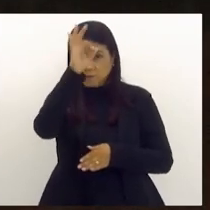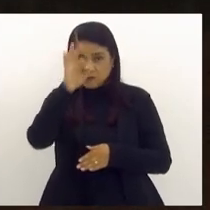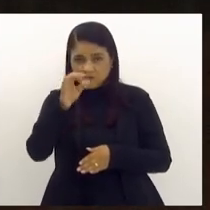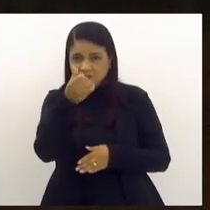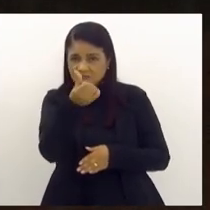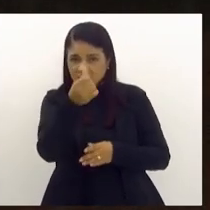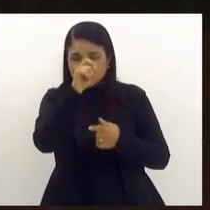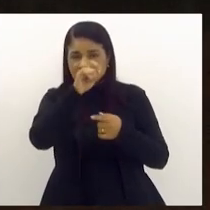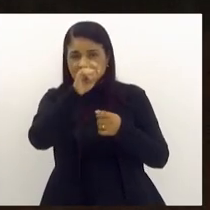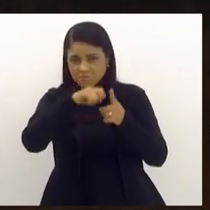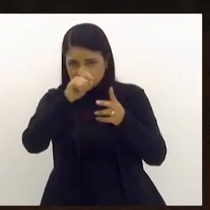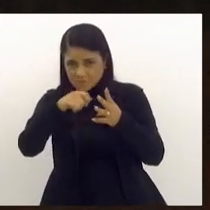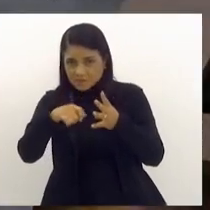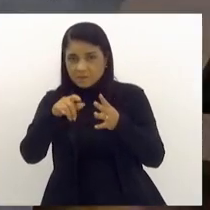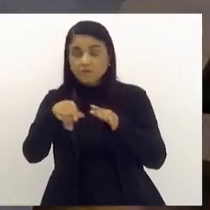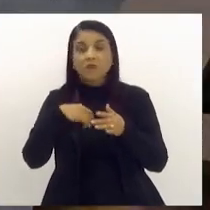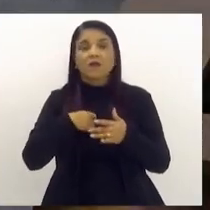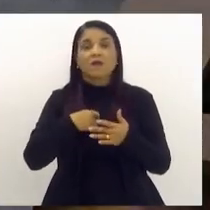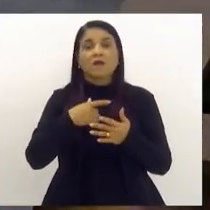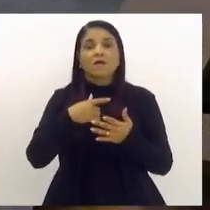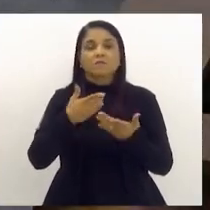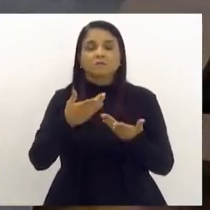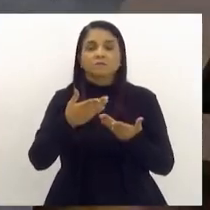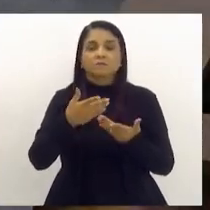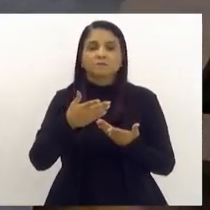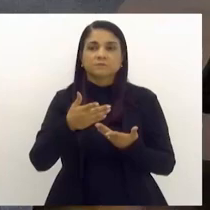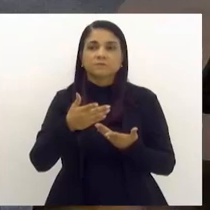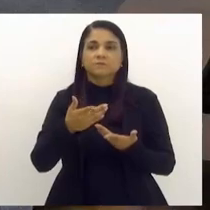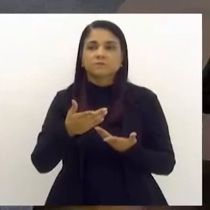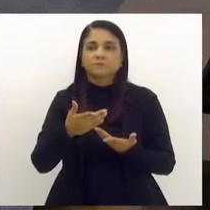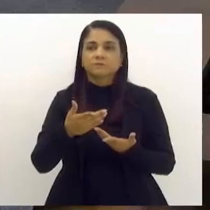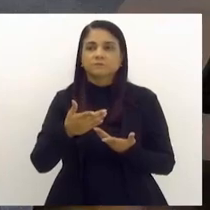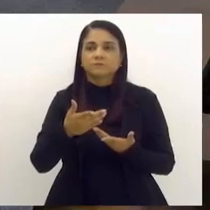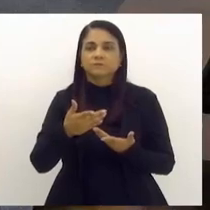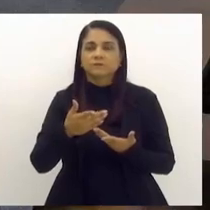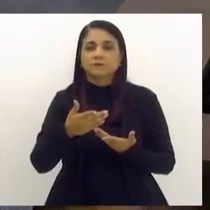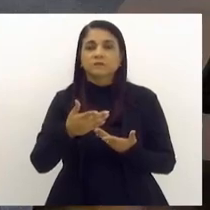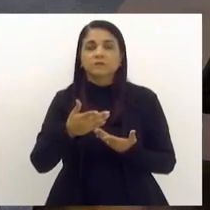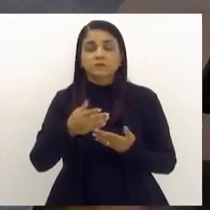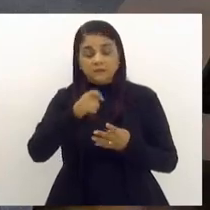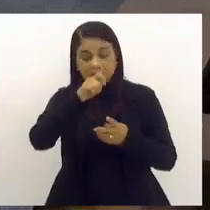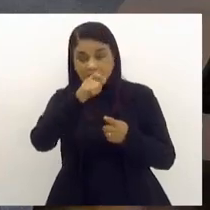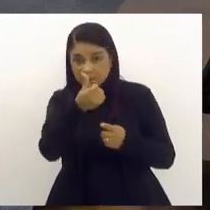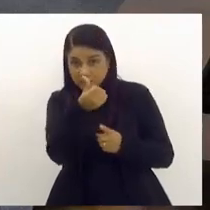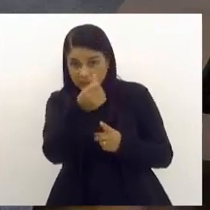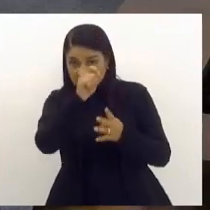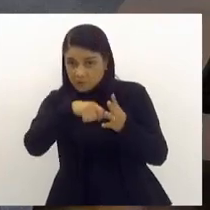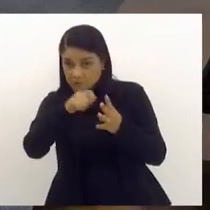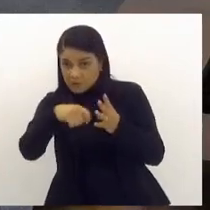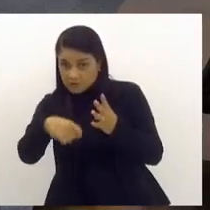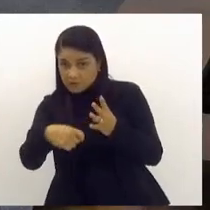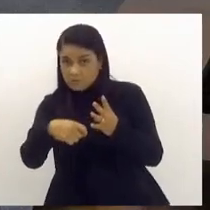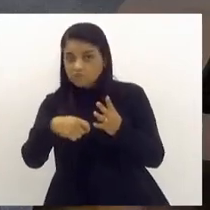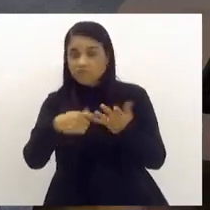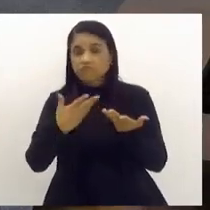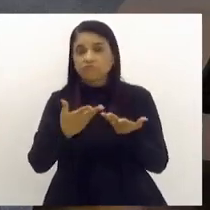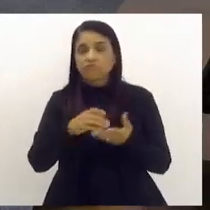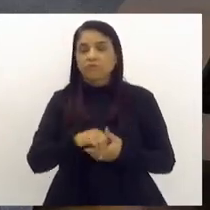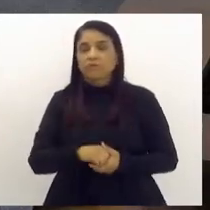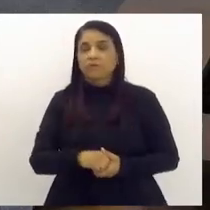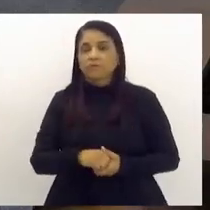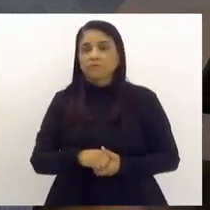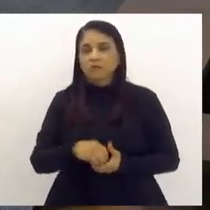Artigo 1º. Não inferior a 100%. E nos últimos 6 meses. Dos últimos 6 meses, despesas.